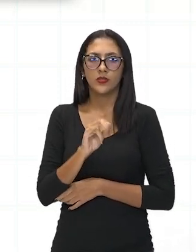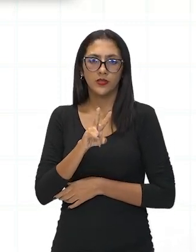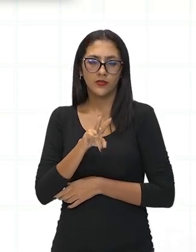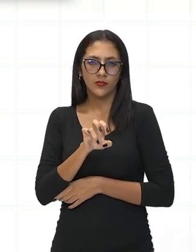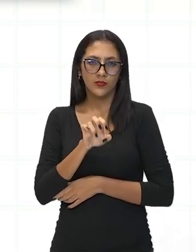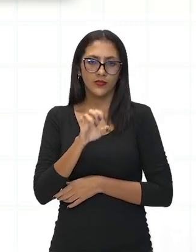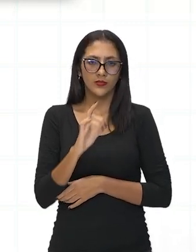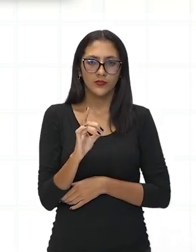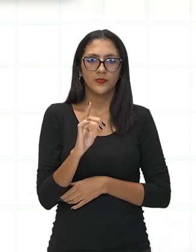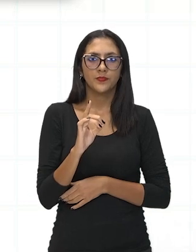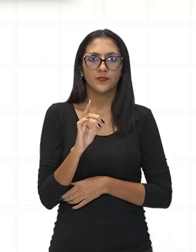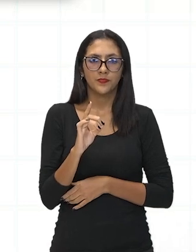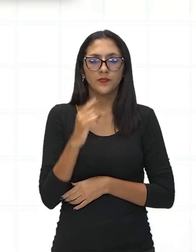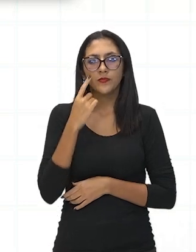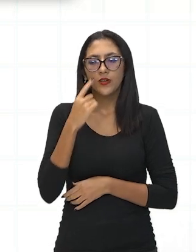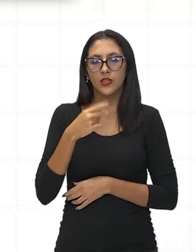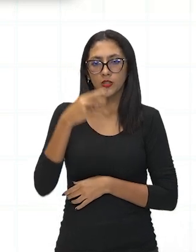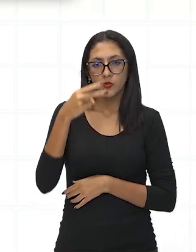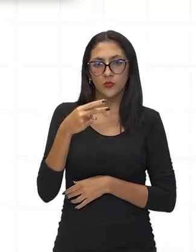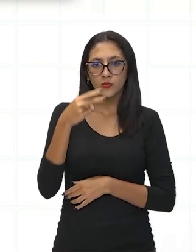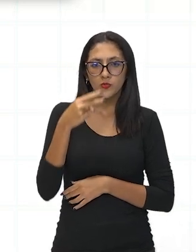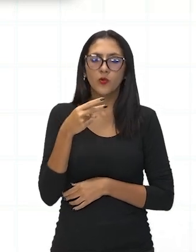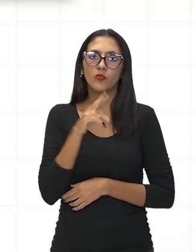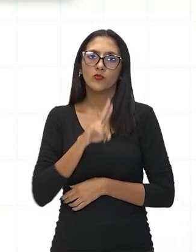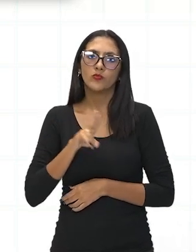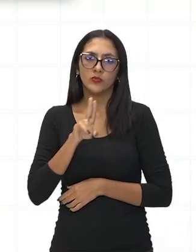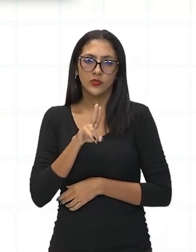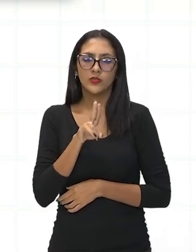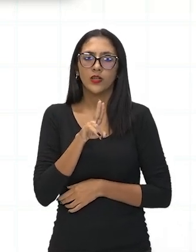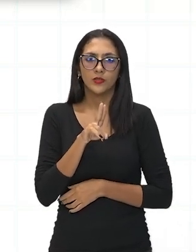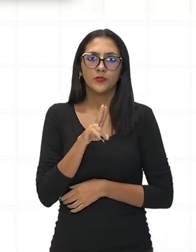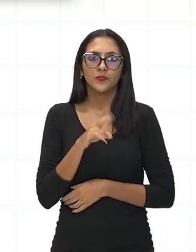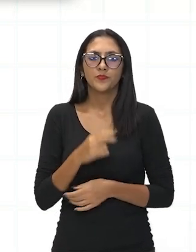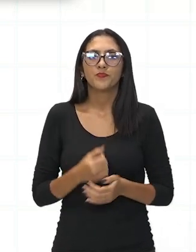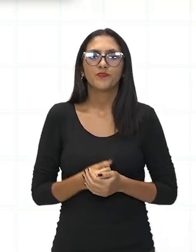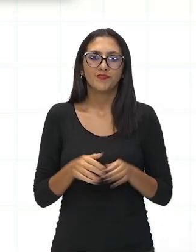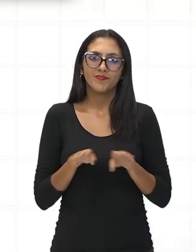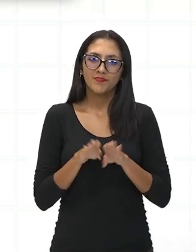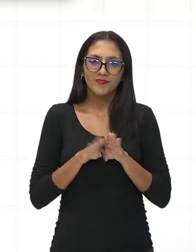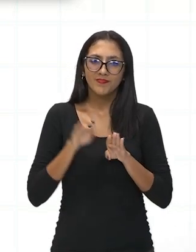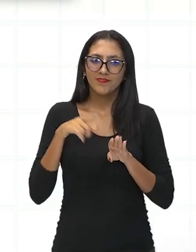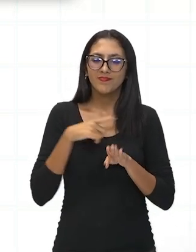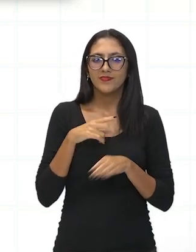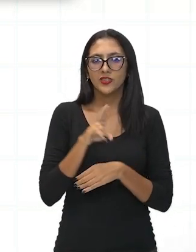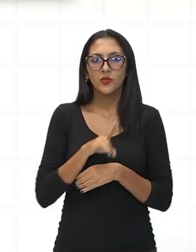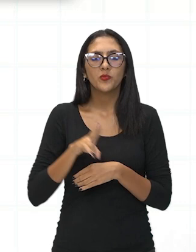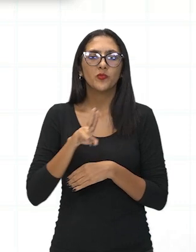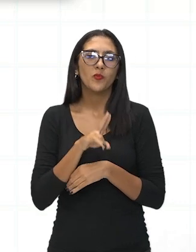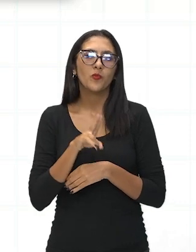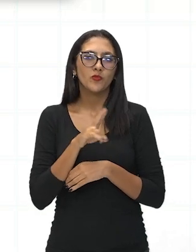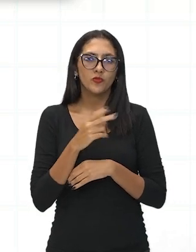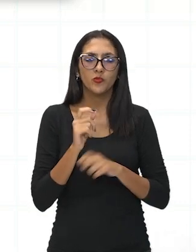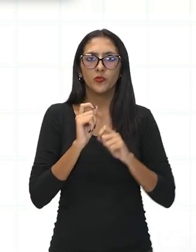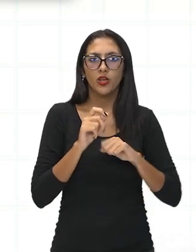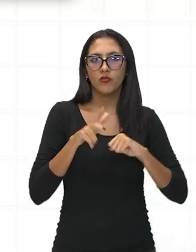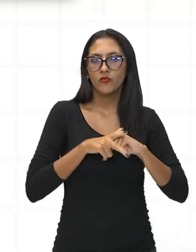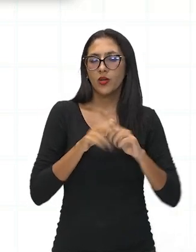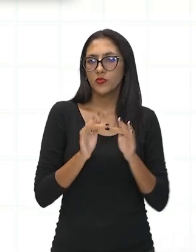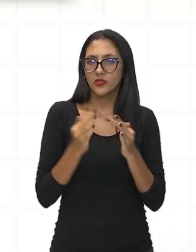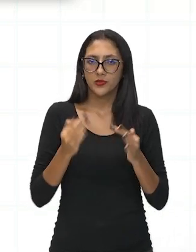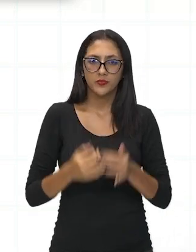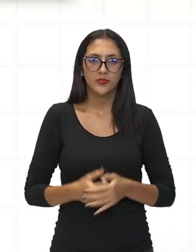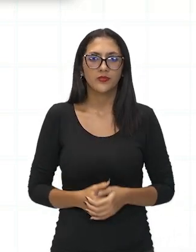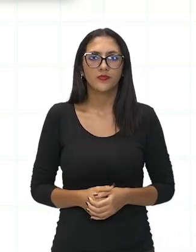que, gente? Eu estou usando o simple past, tá? Na primeira, que é esta